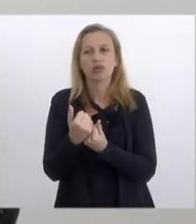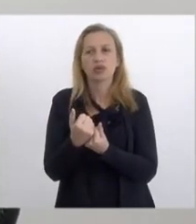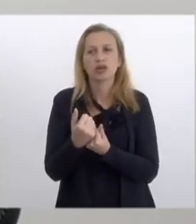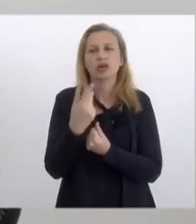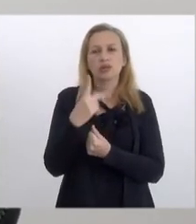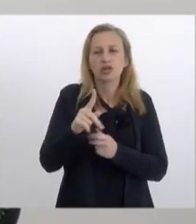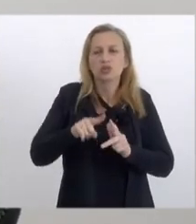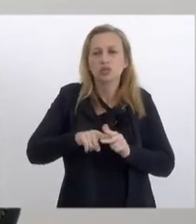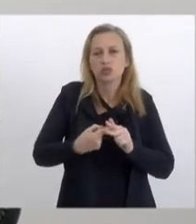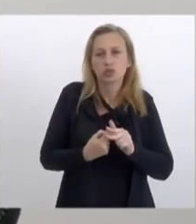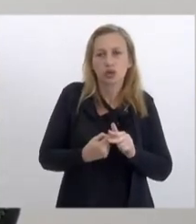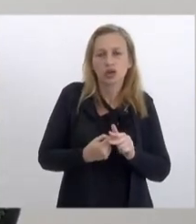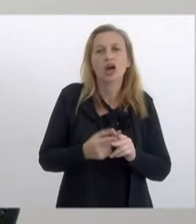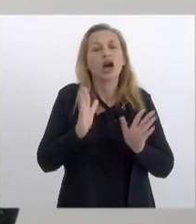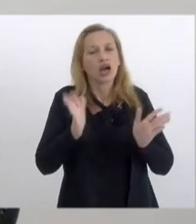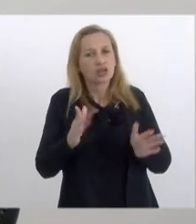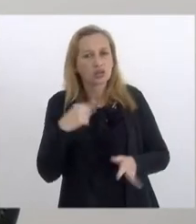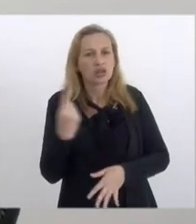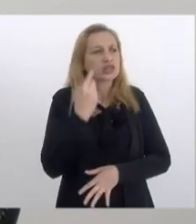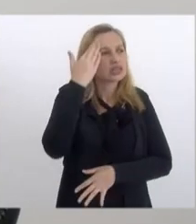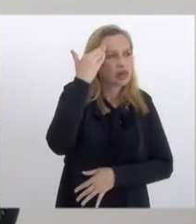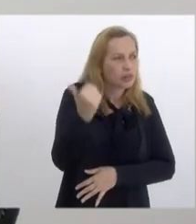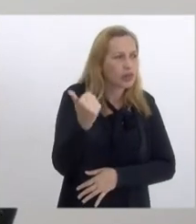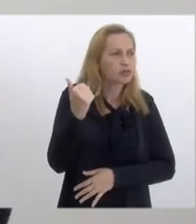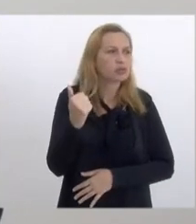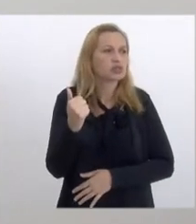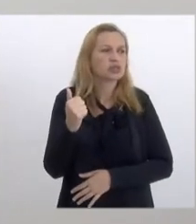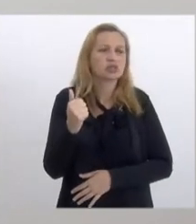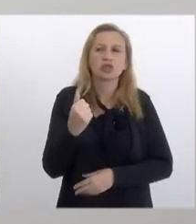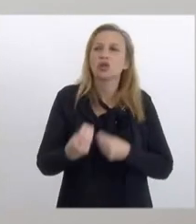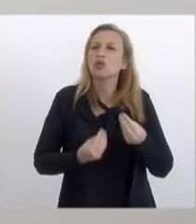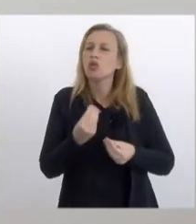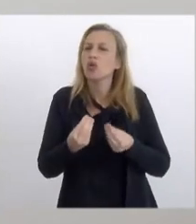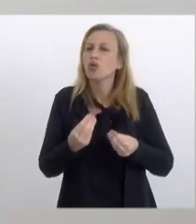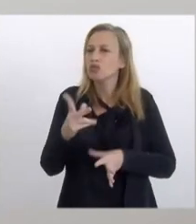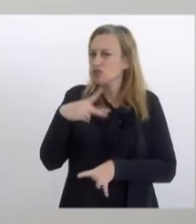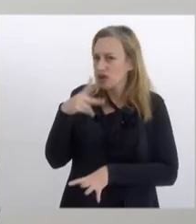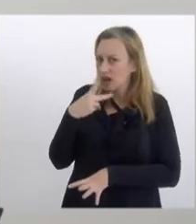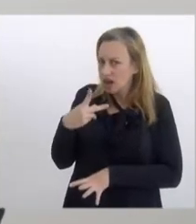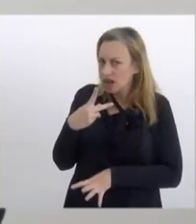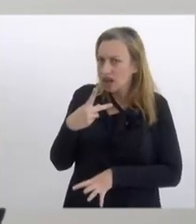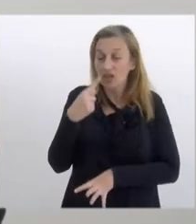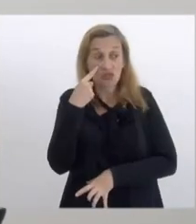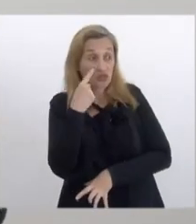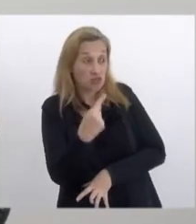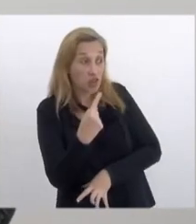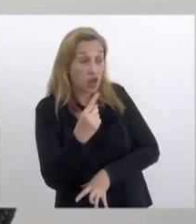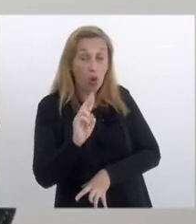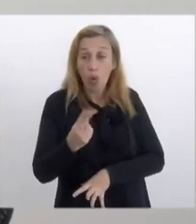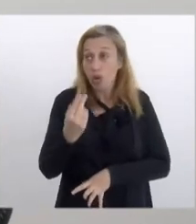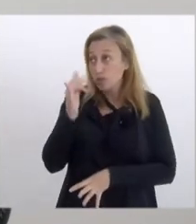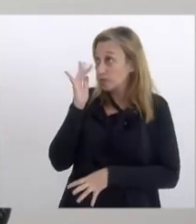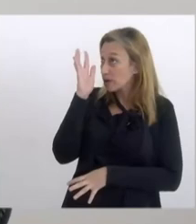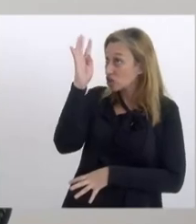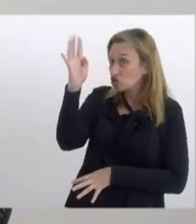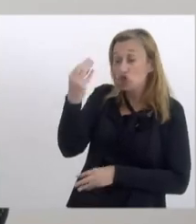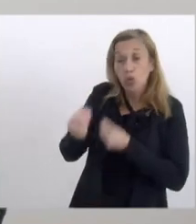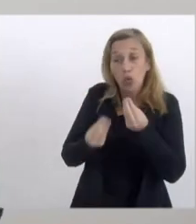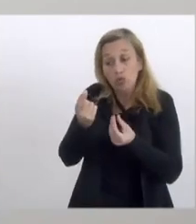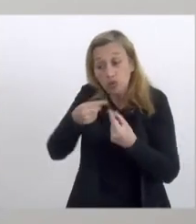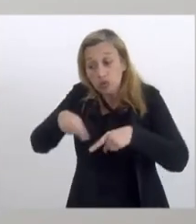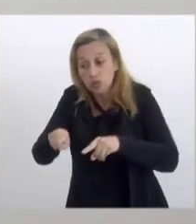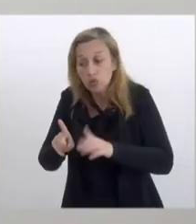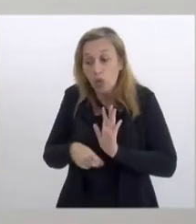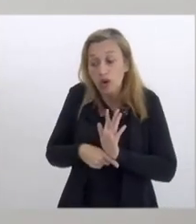sua regularização. A gente sabe que da forma que a gente fala, da forma que a gente vê ou imagina como pode ser combatido